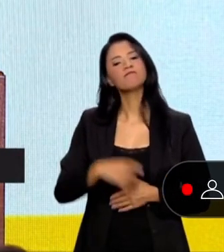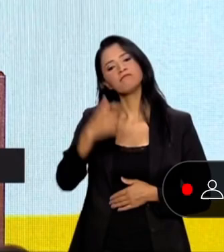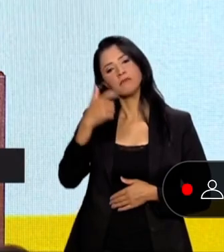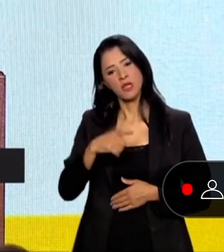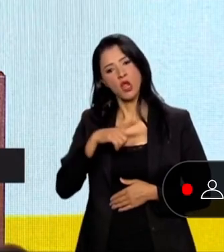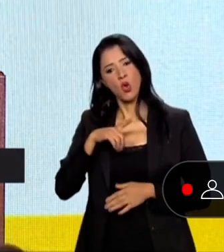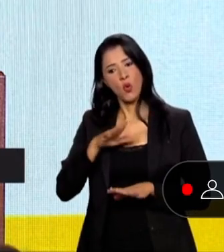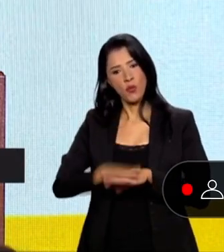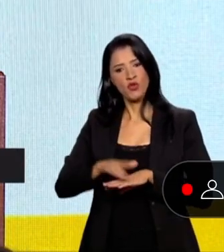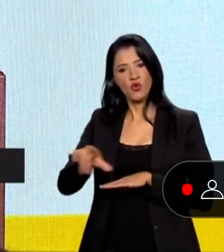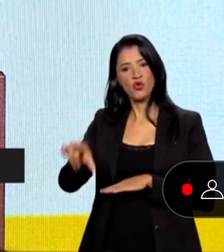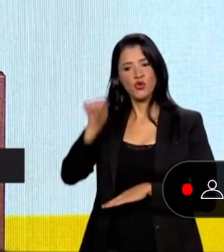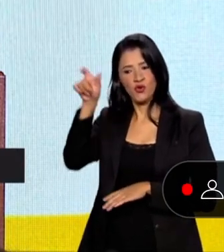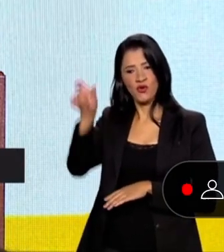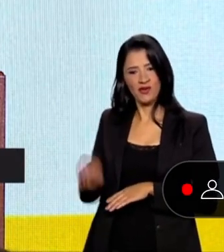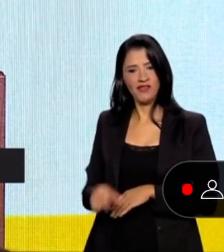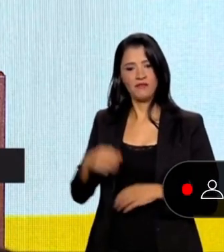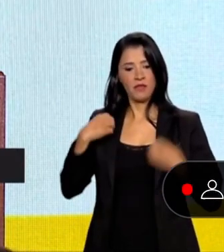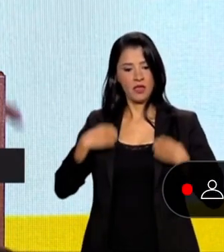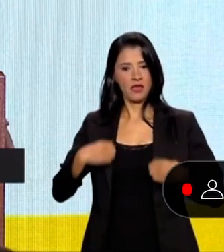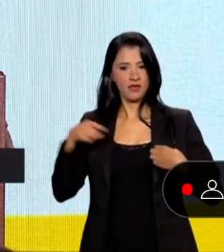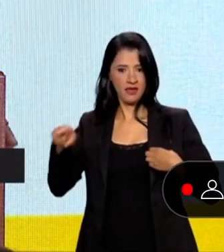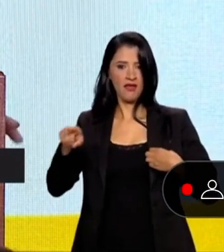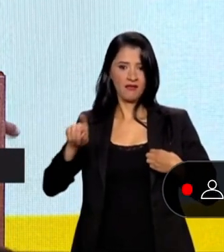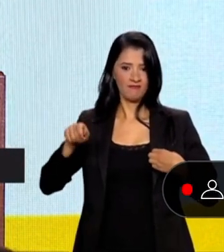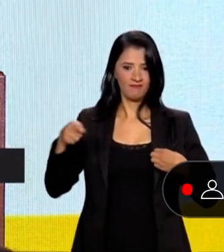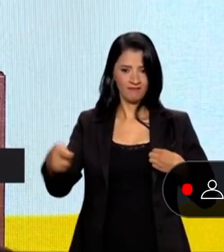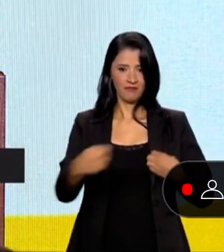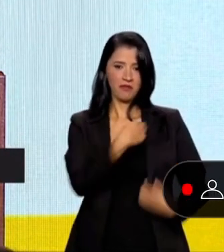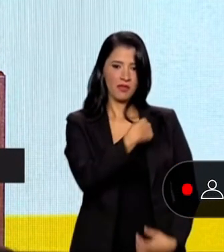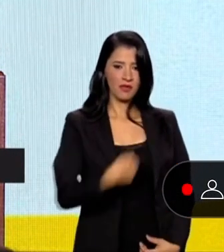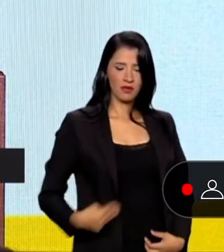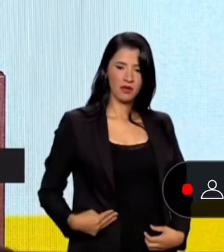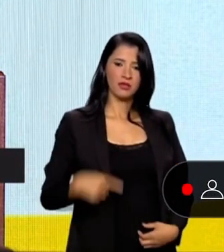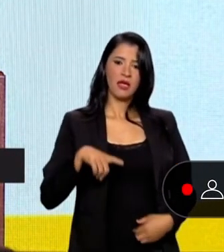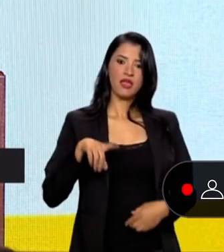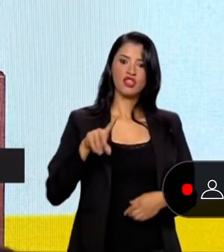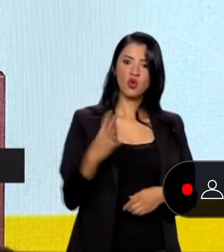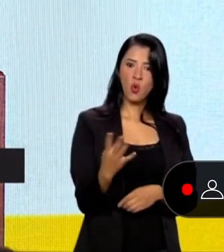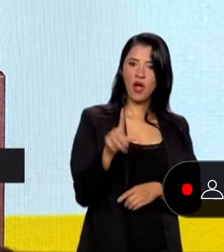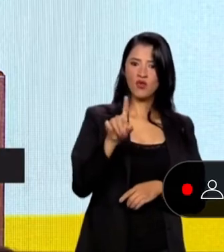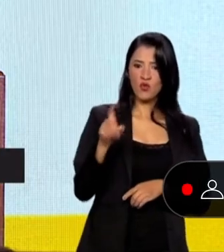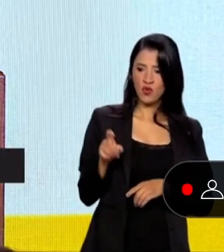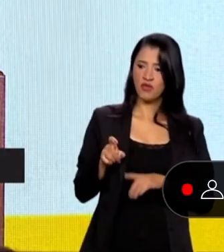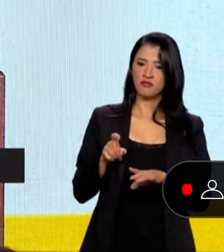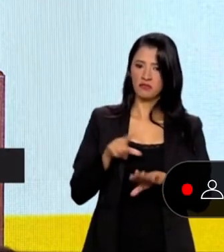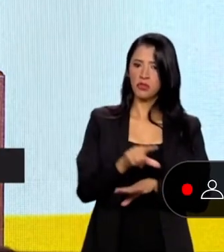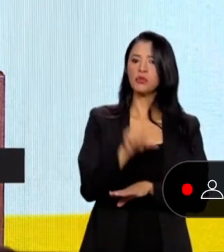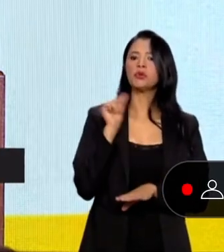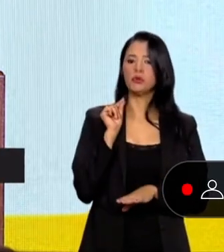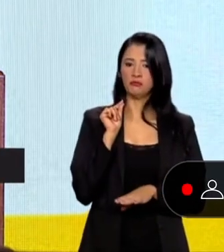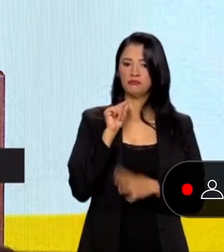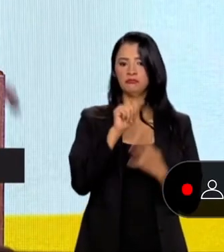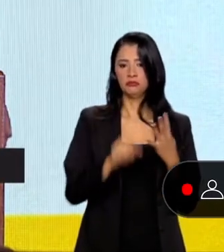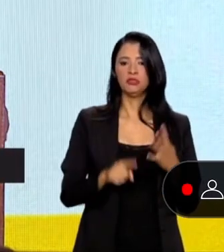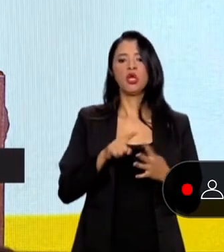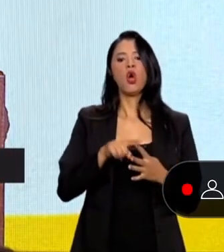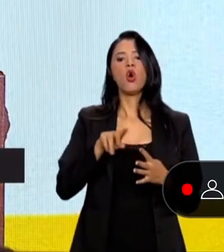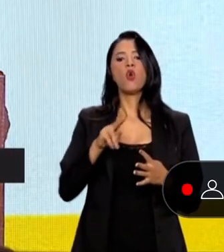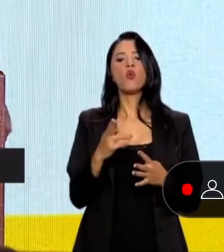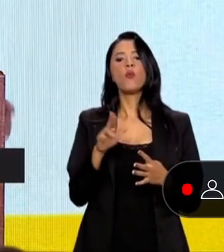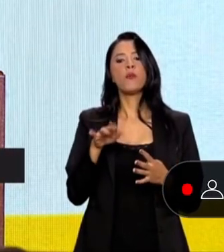quando eu escolhi a Anísia para ser ministra, eu tinha 4 ex-ministros para escolher. Eu tinha Humberto